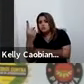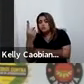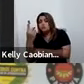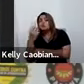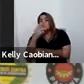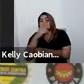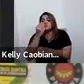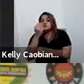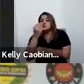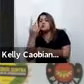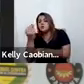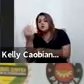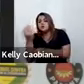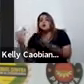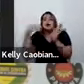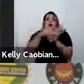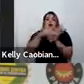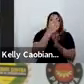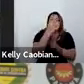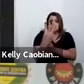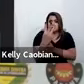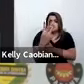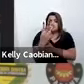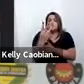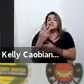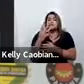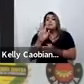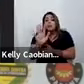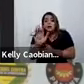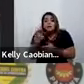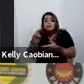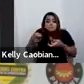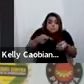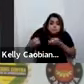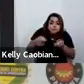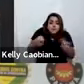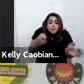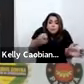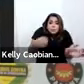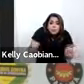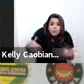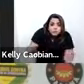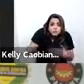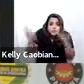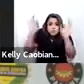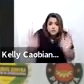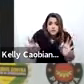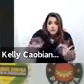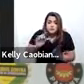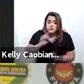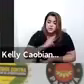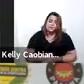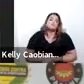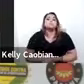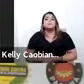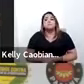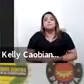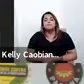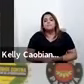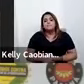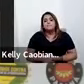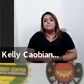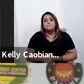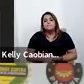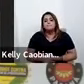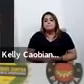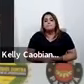dentro de uma possibilidade de produção da empresa. Nós também temos aqui outro dado importante, que a volta ao